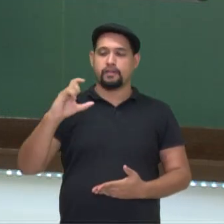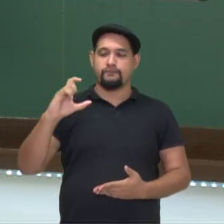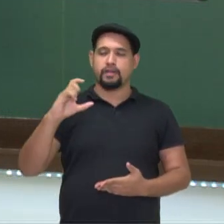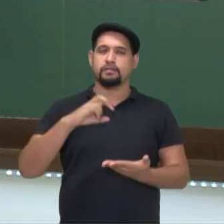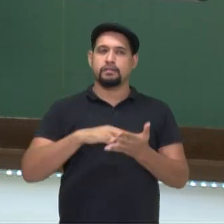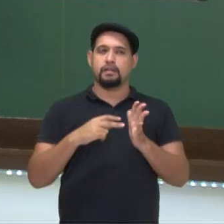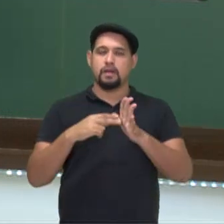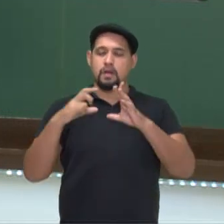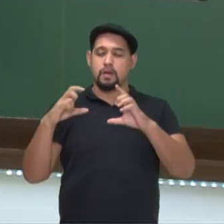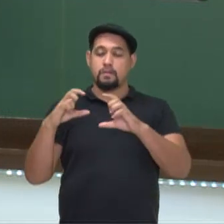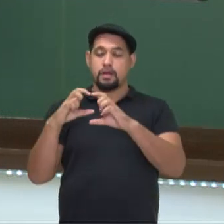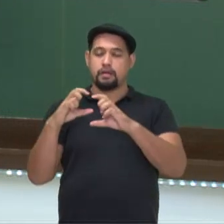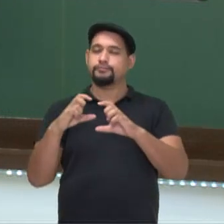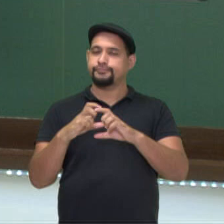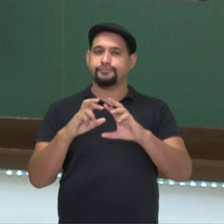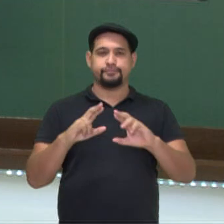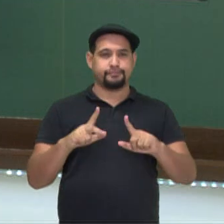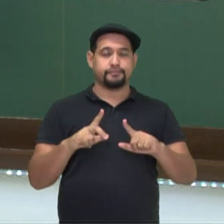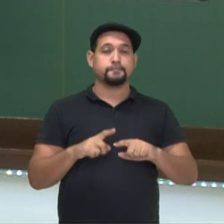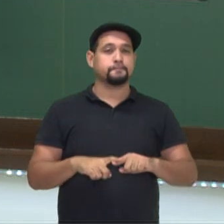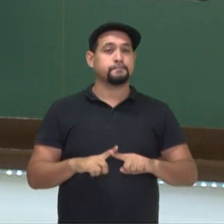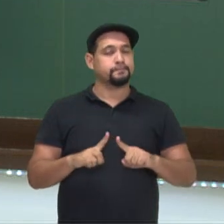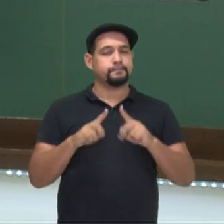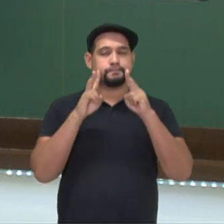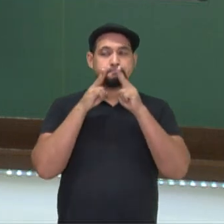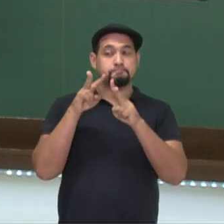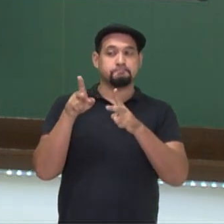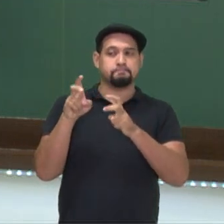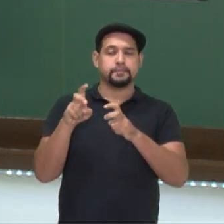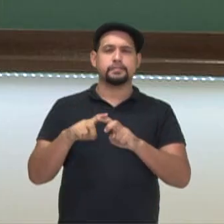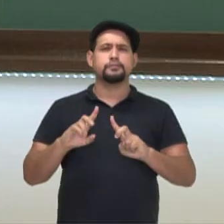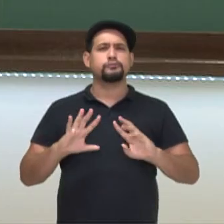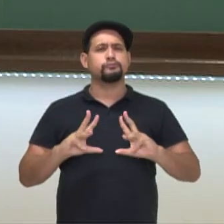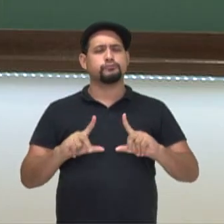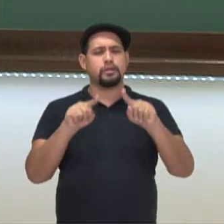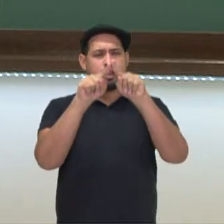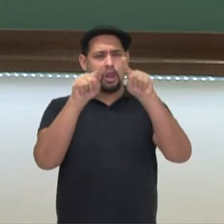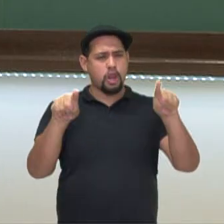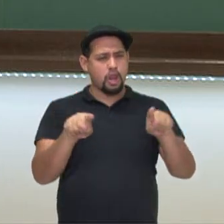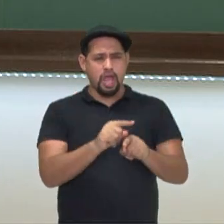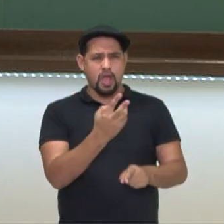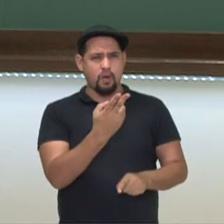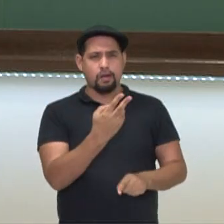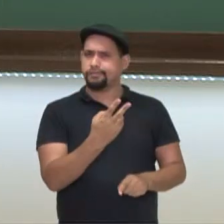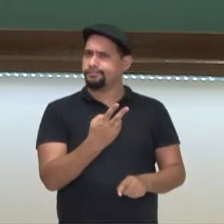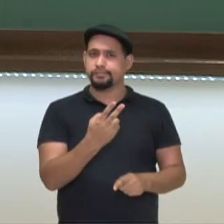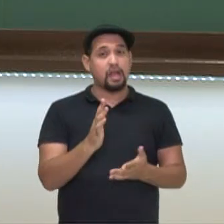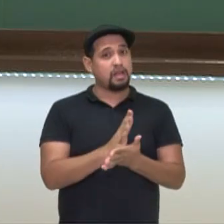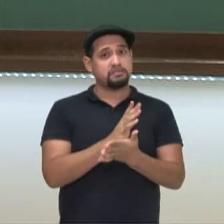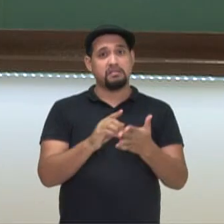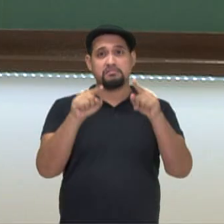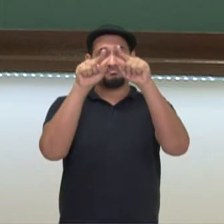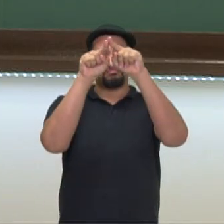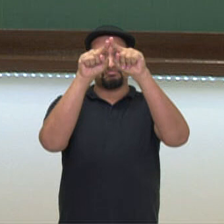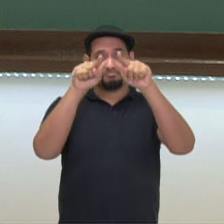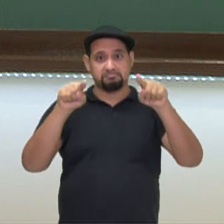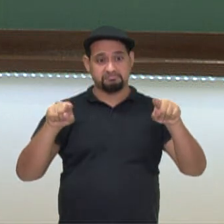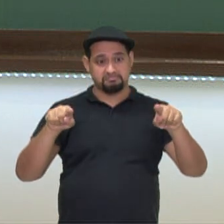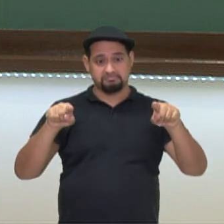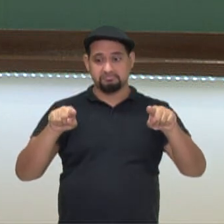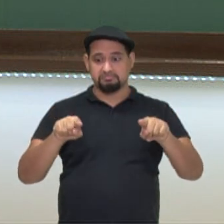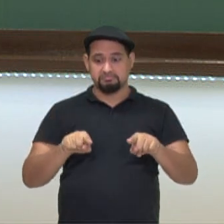vertical, ela é menor que a da horizontal, né? É evidente. Todo losango é desse jeito? Não, às vezes você pode ter a diagonal na